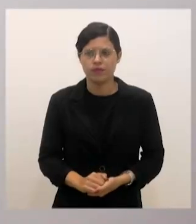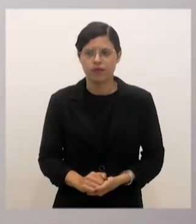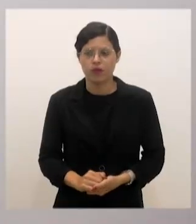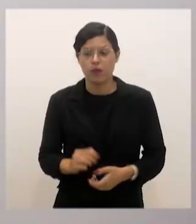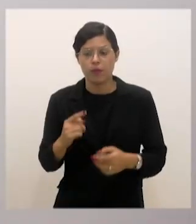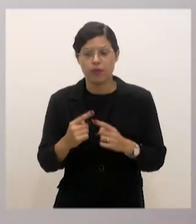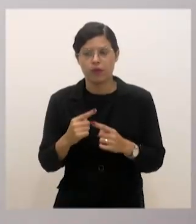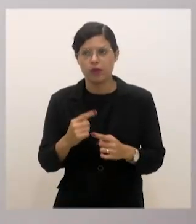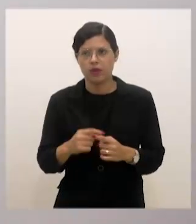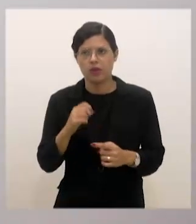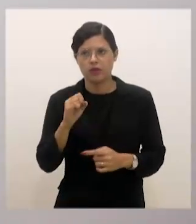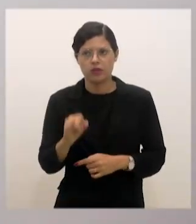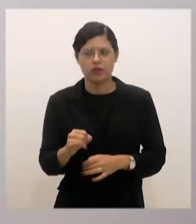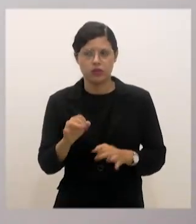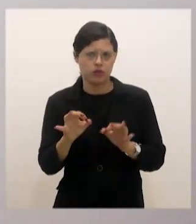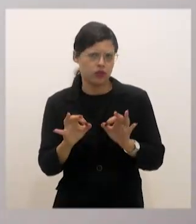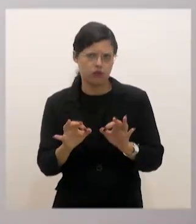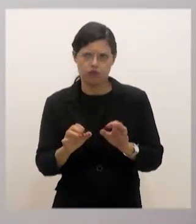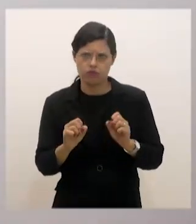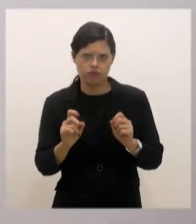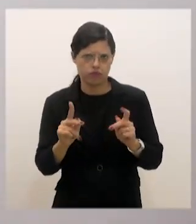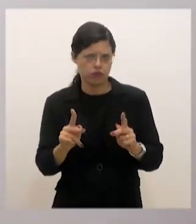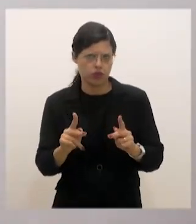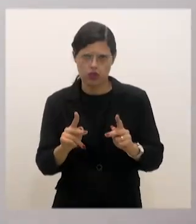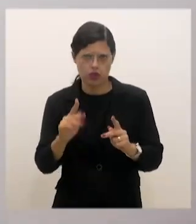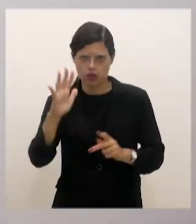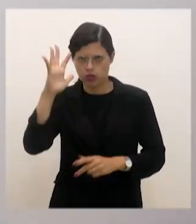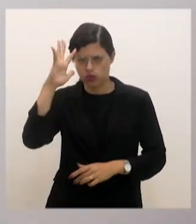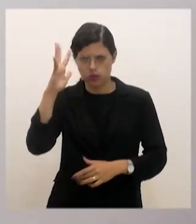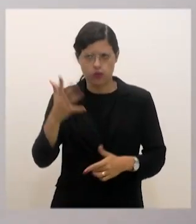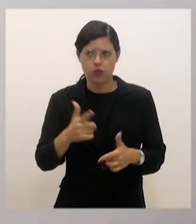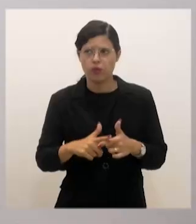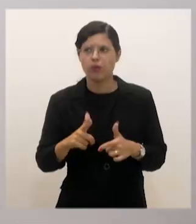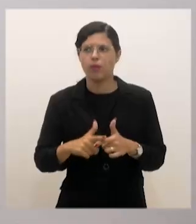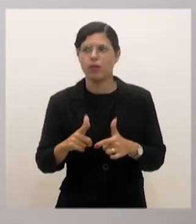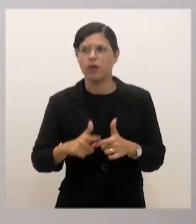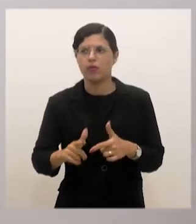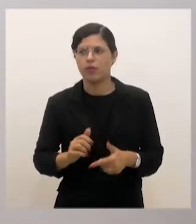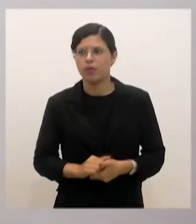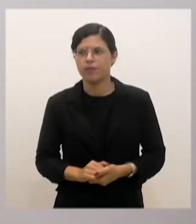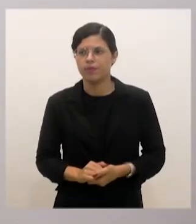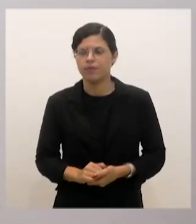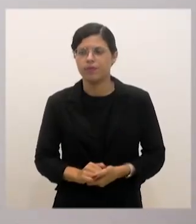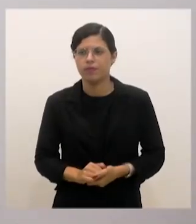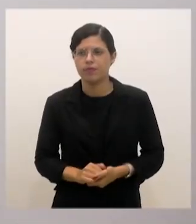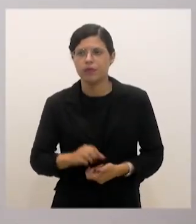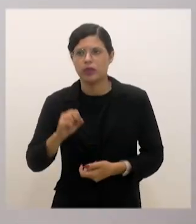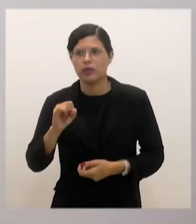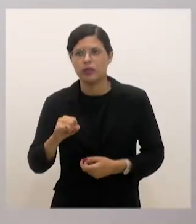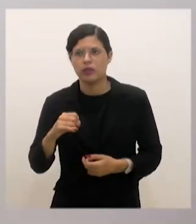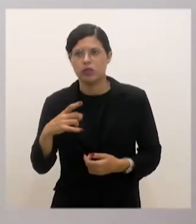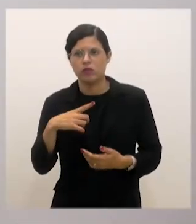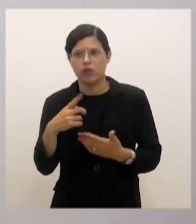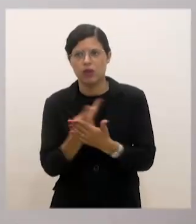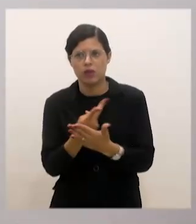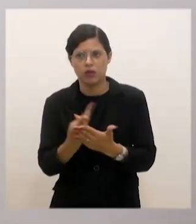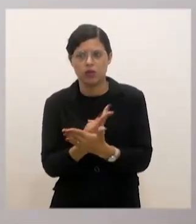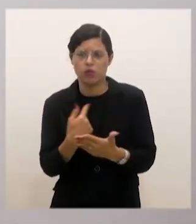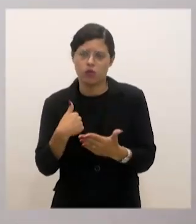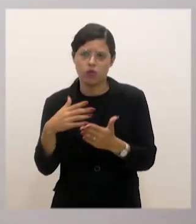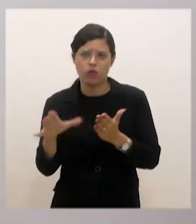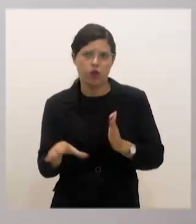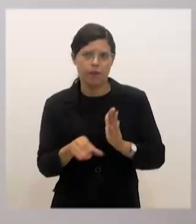estiver correto, está vencido o problema. Se não estiver correto, eu vou emendar para que